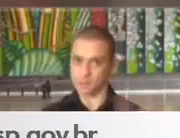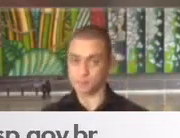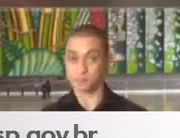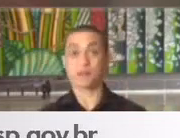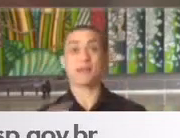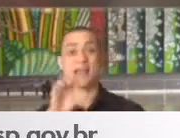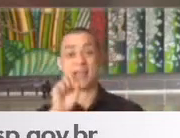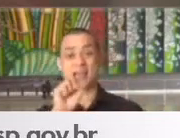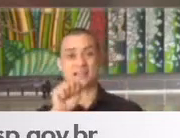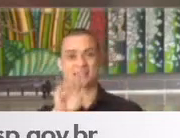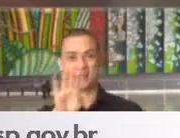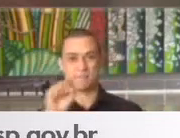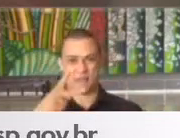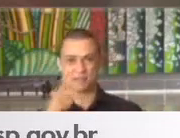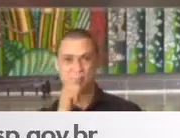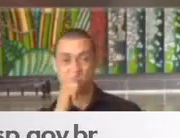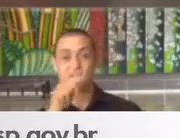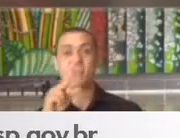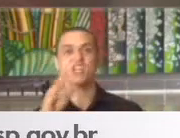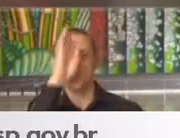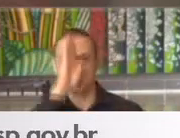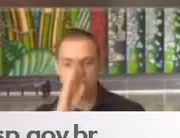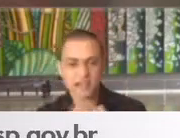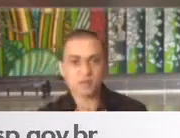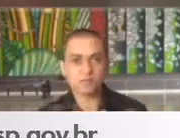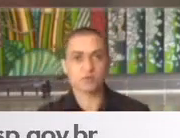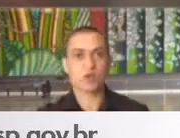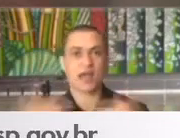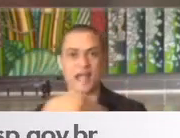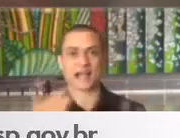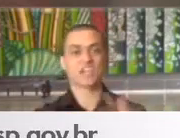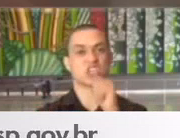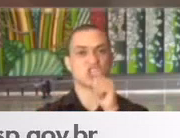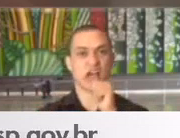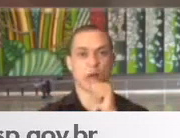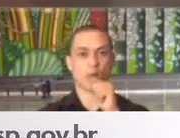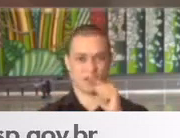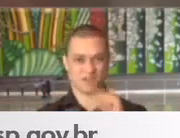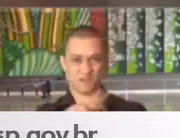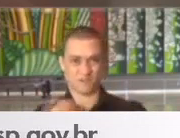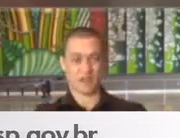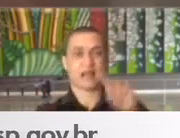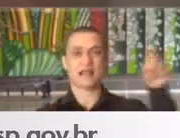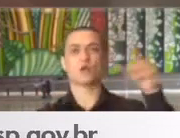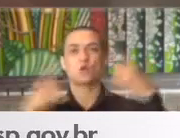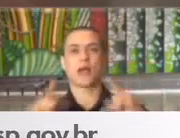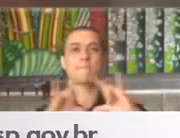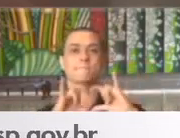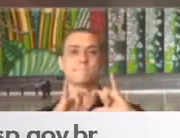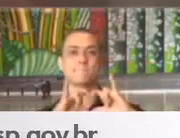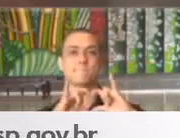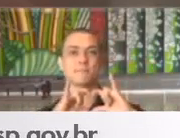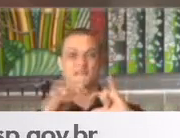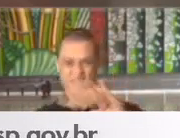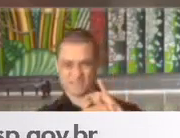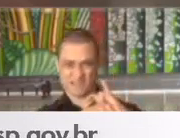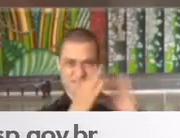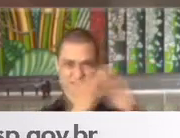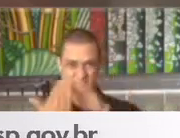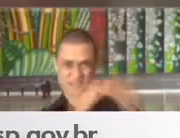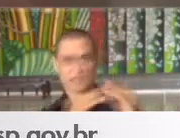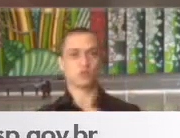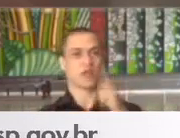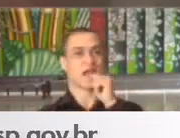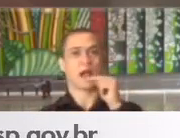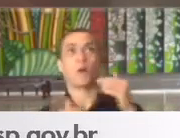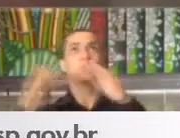vai distribuir gratuitamente 1.200 caixas de água aos moradores de Paraisópolis, que não têm reservatório, também ação feita em